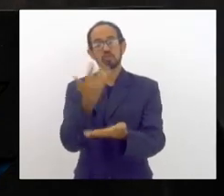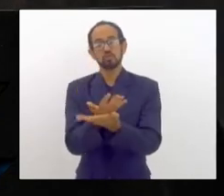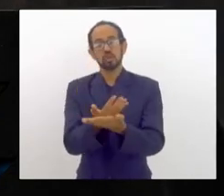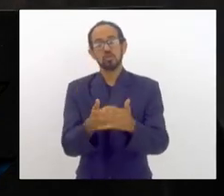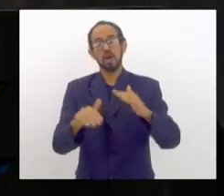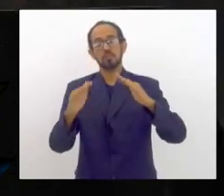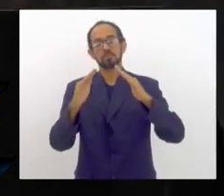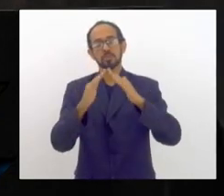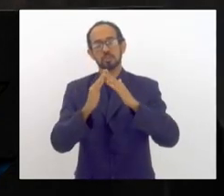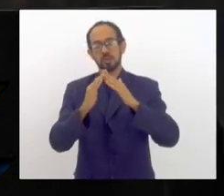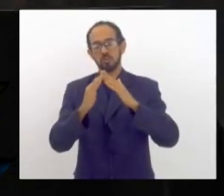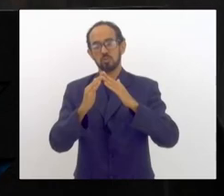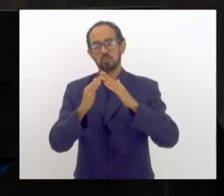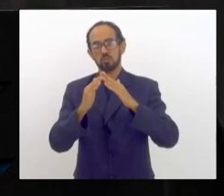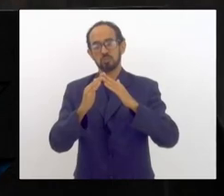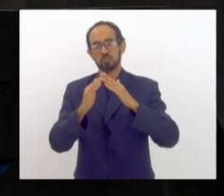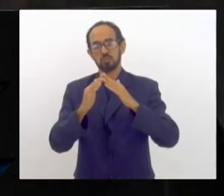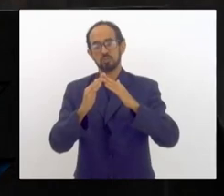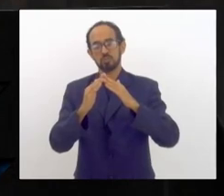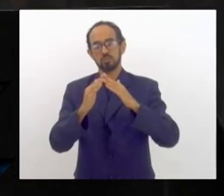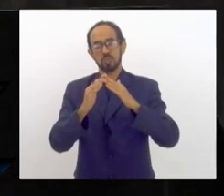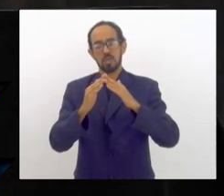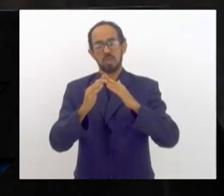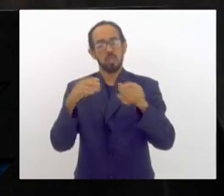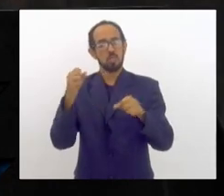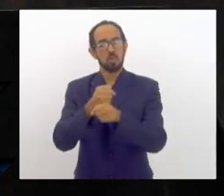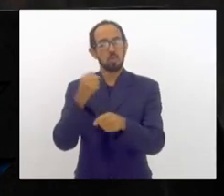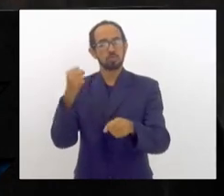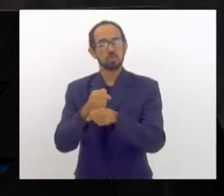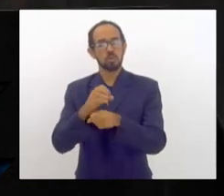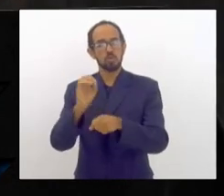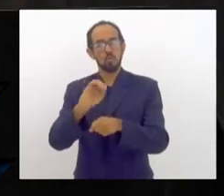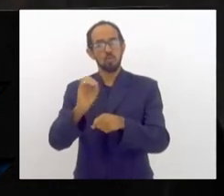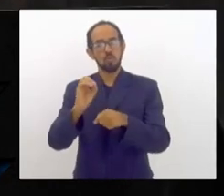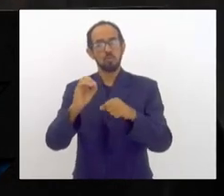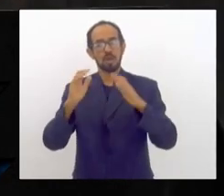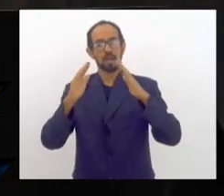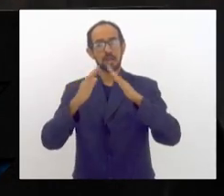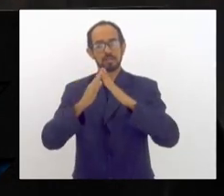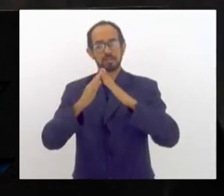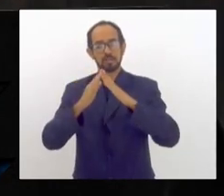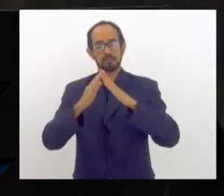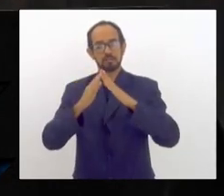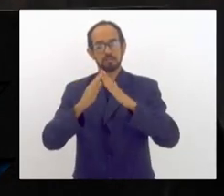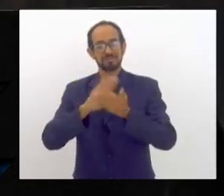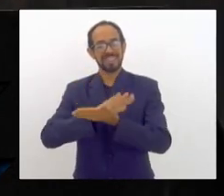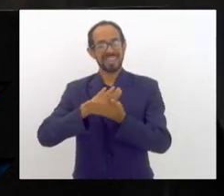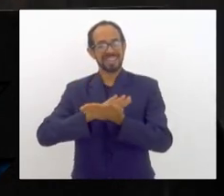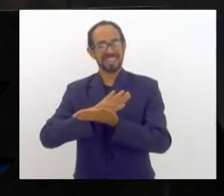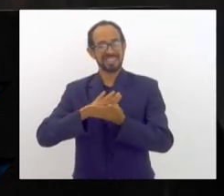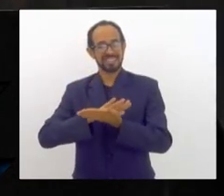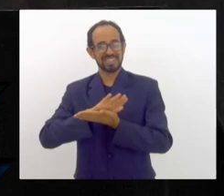habitacional. Não foi construída uma casa, não foi entregue uma unidade habitacional.